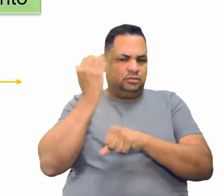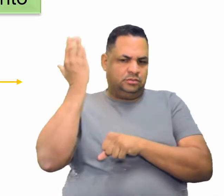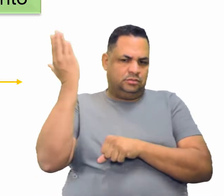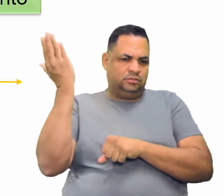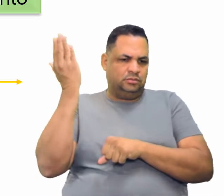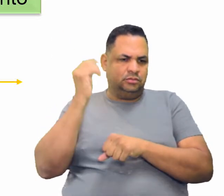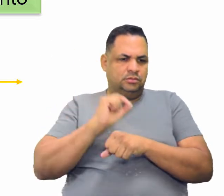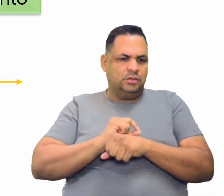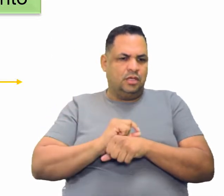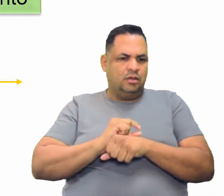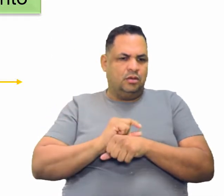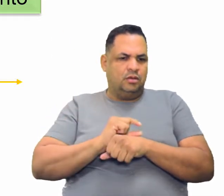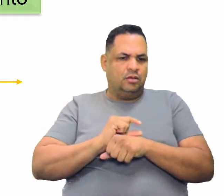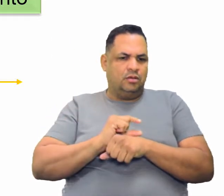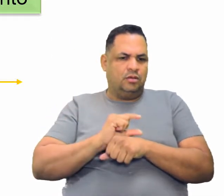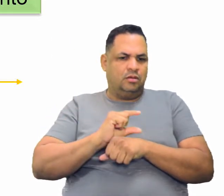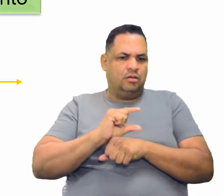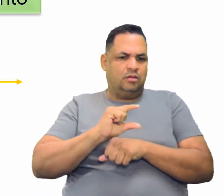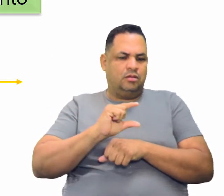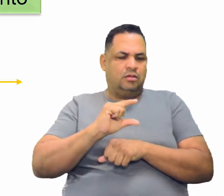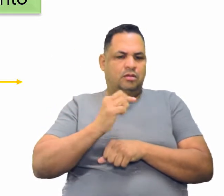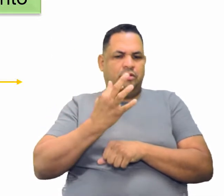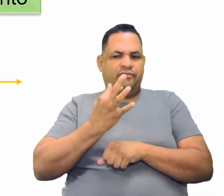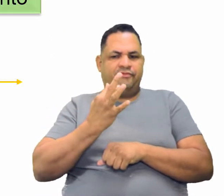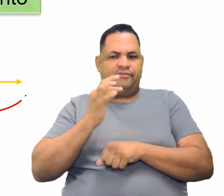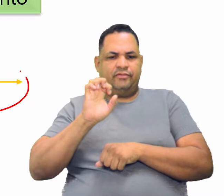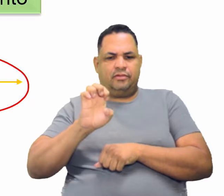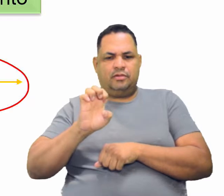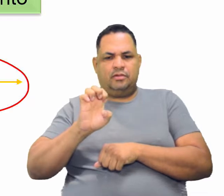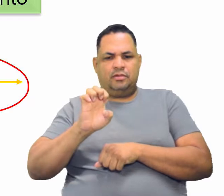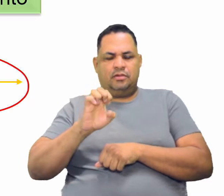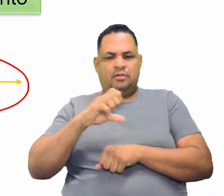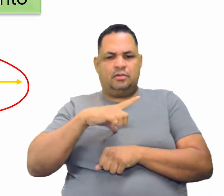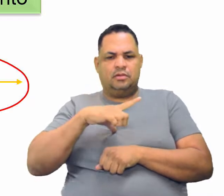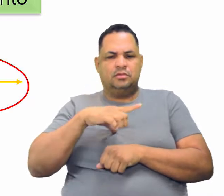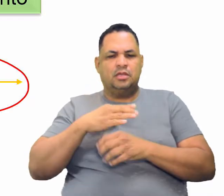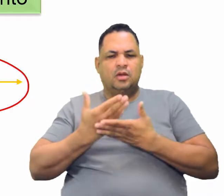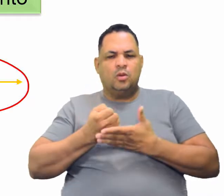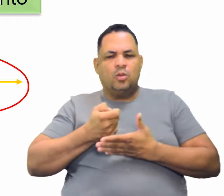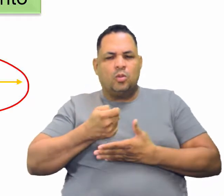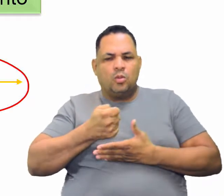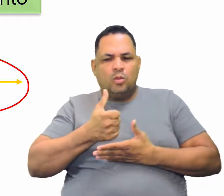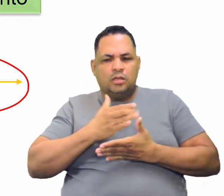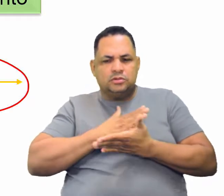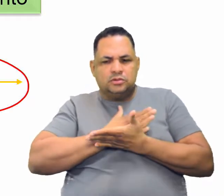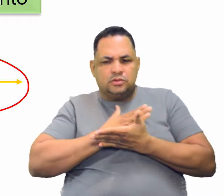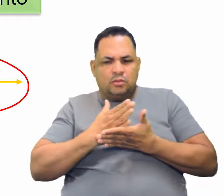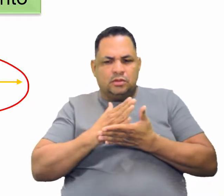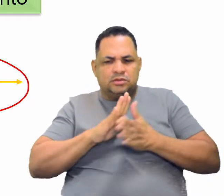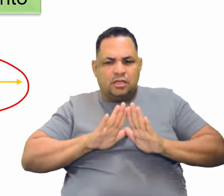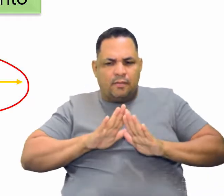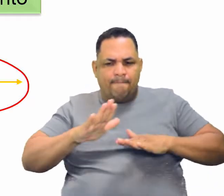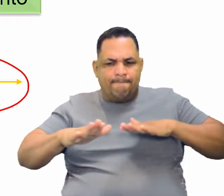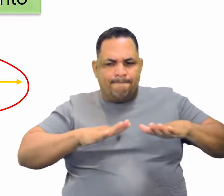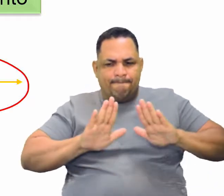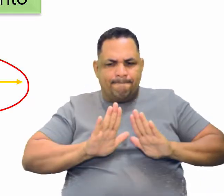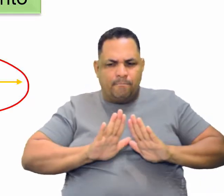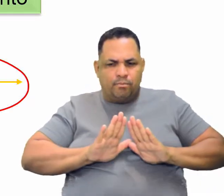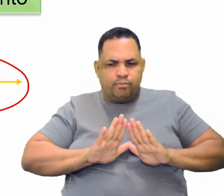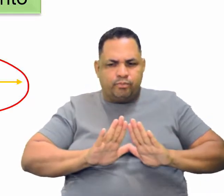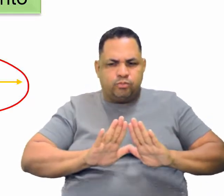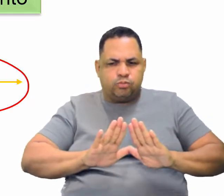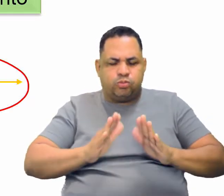tá crescendo aqui, ó, à medida que essa tá crescendo, ou seja, tem a iminência do movimento, parece que o caixote ele tá